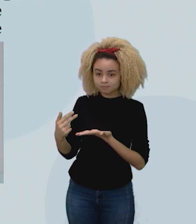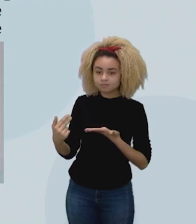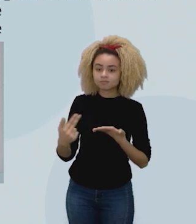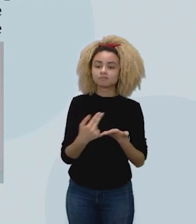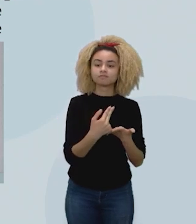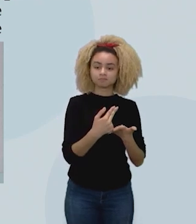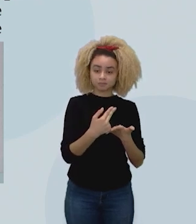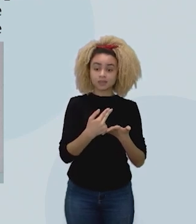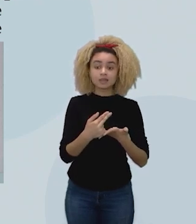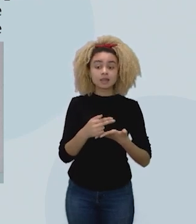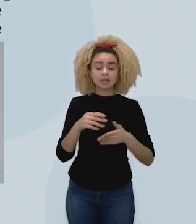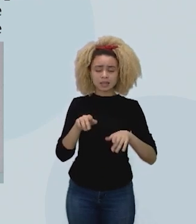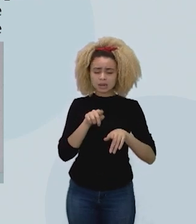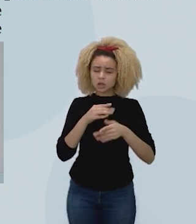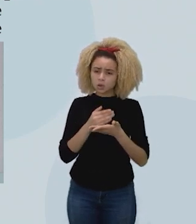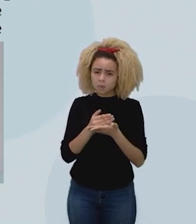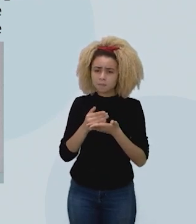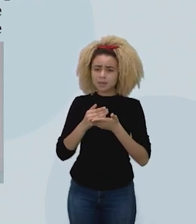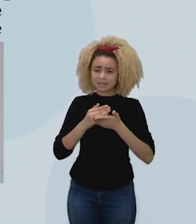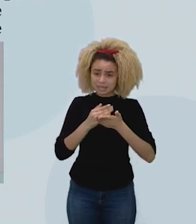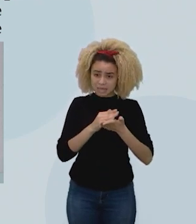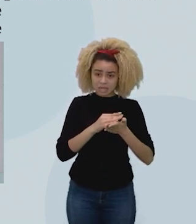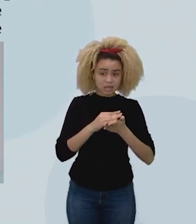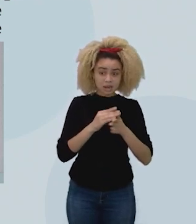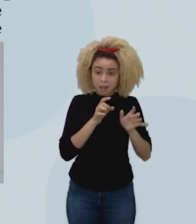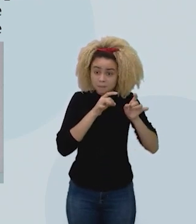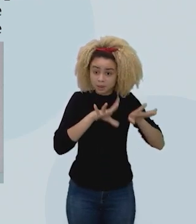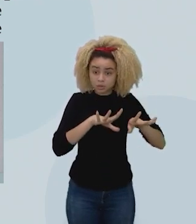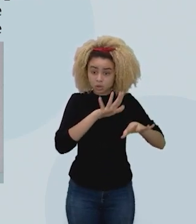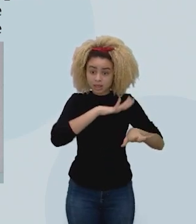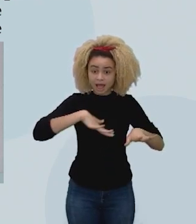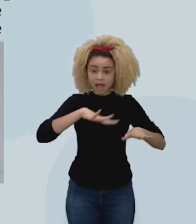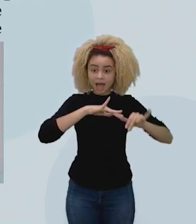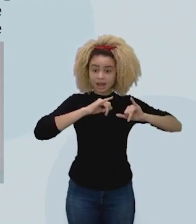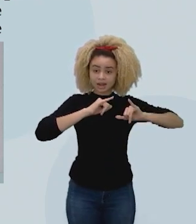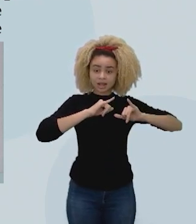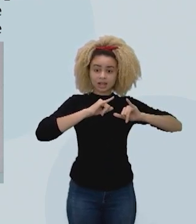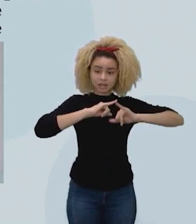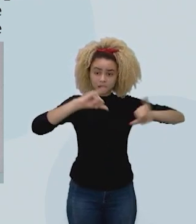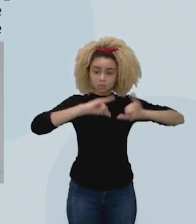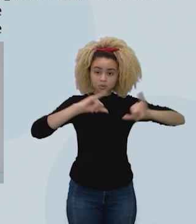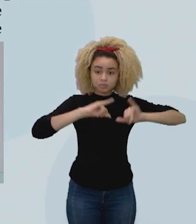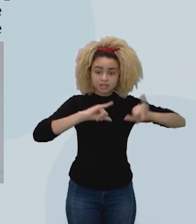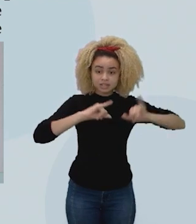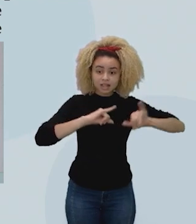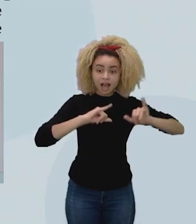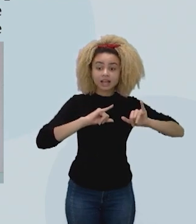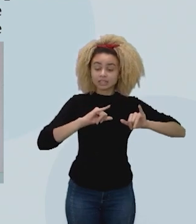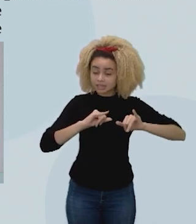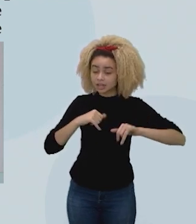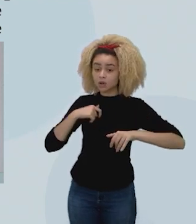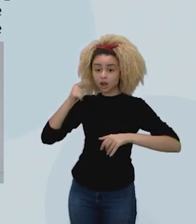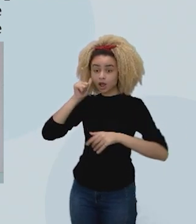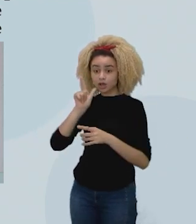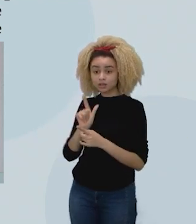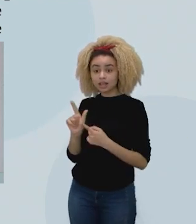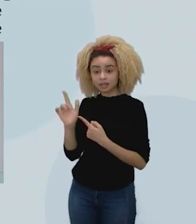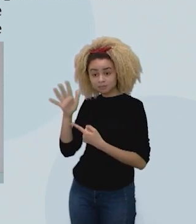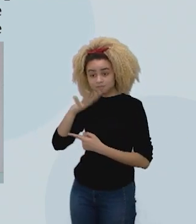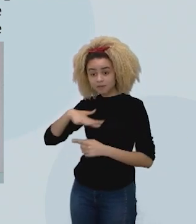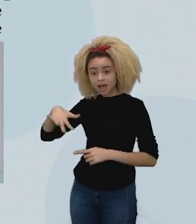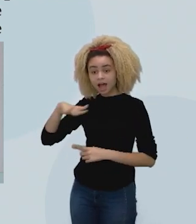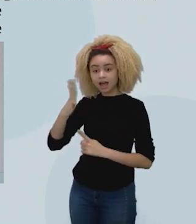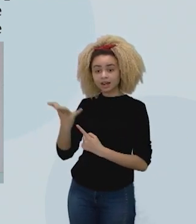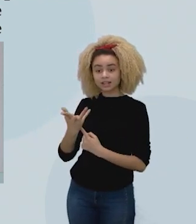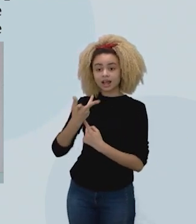sai justamente desse meio da publicidade e propaganda, né? E aí ele ganha o status de artista, né? Ele sai desse meio